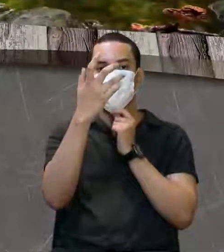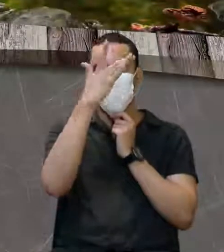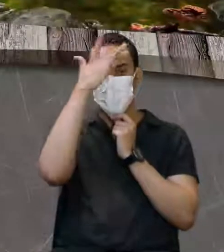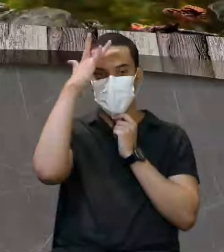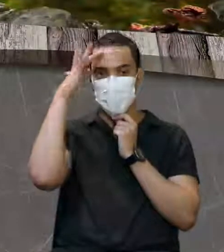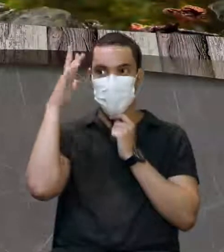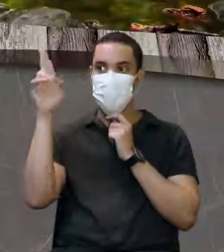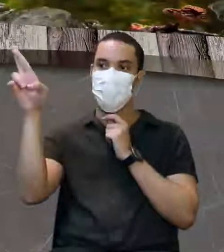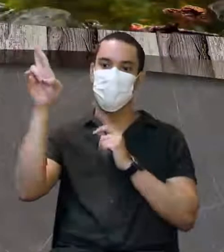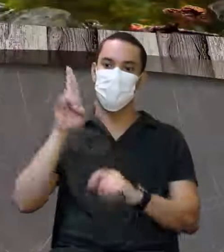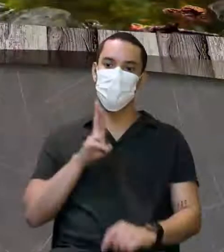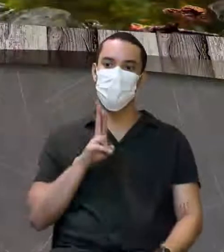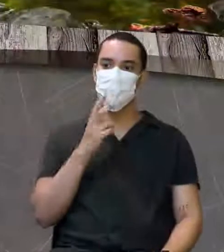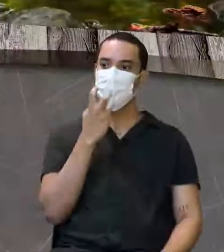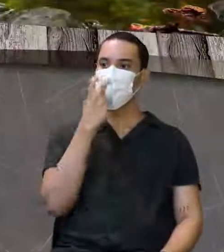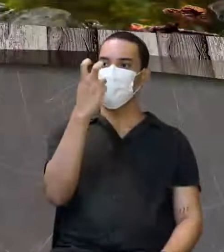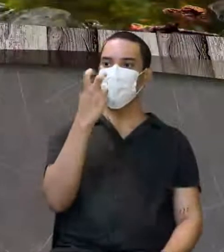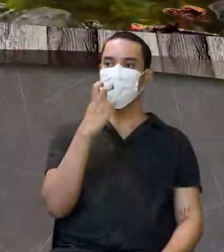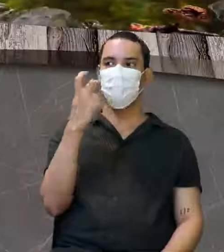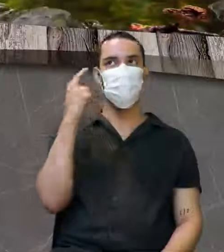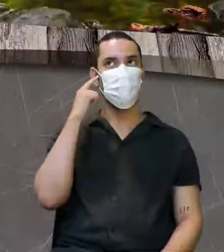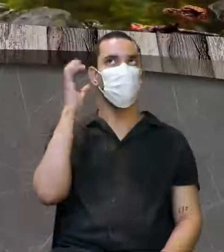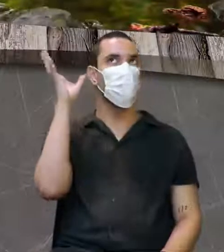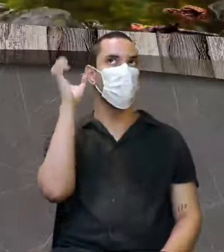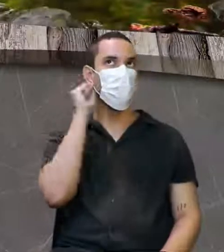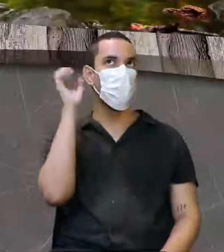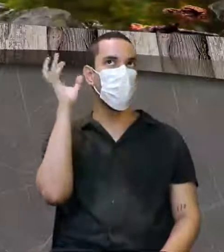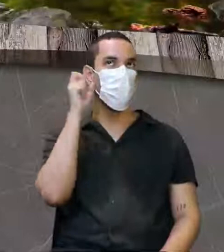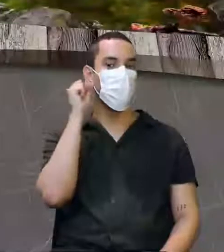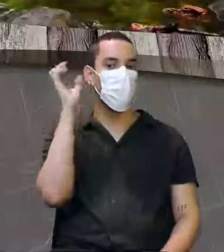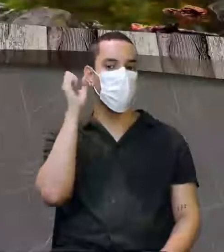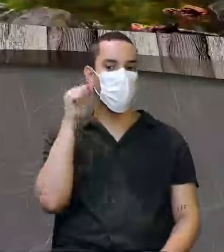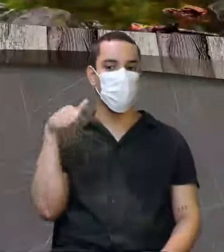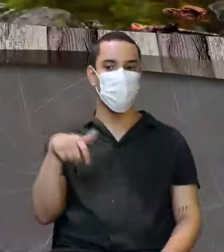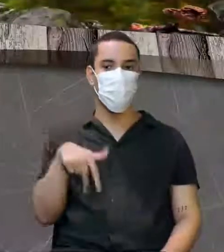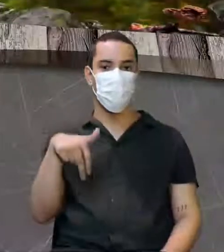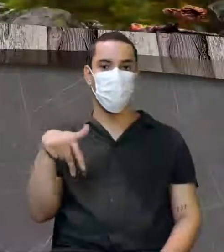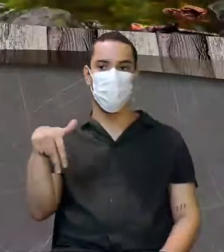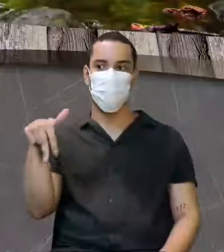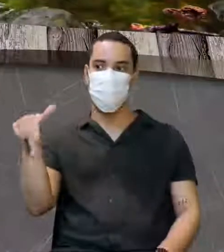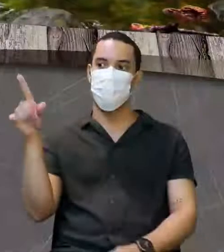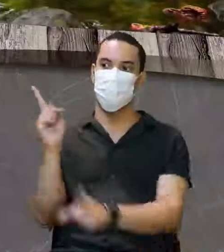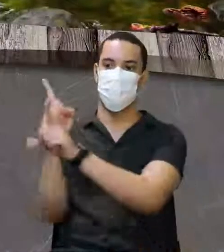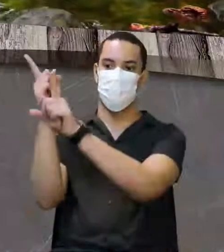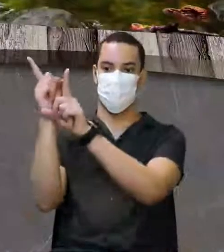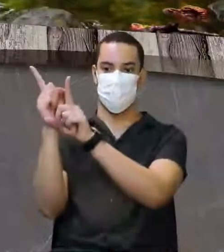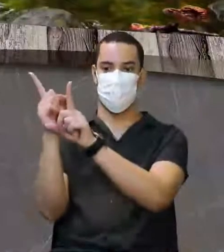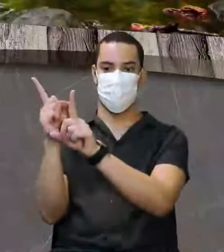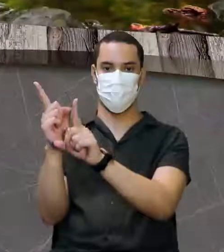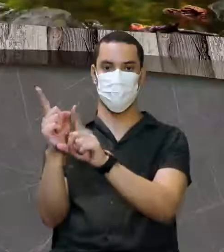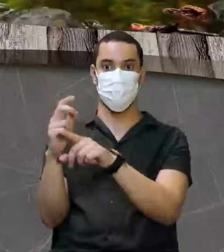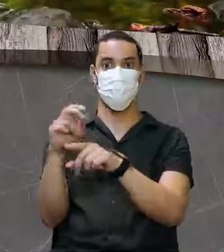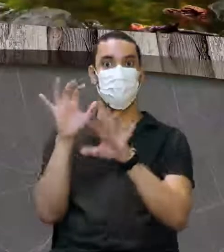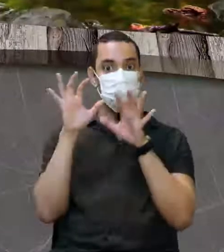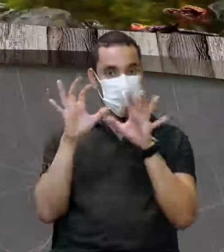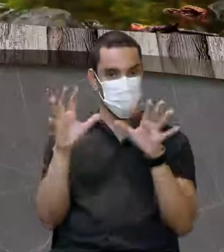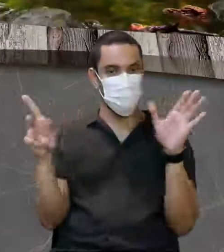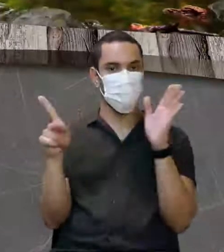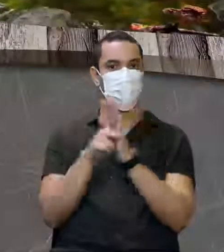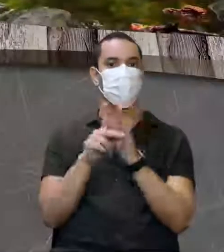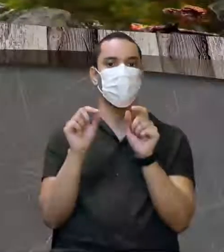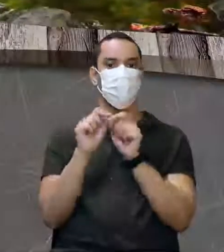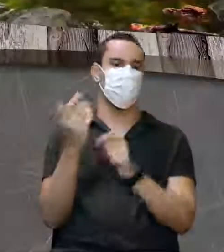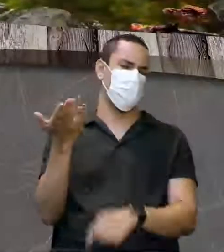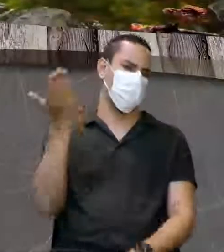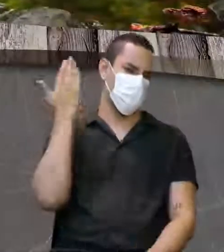veio também, vai respondendo e você vai se orientando e chega lá onde o outro foi, né? Tava te esperando. Então eles começaram também a fazer